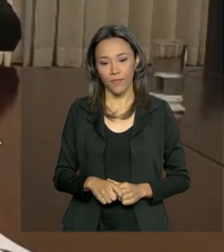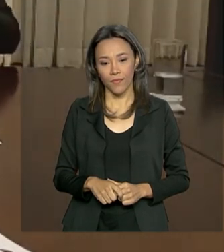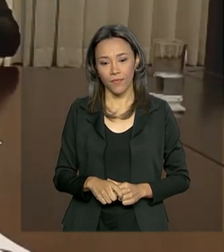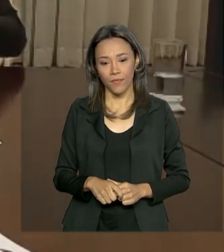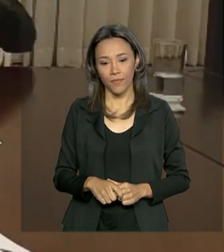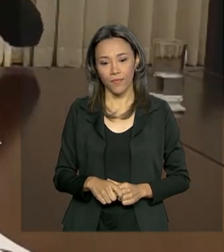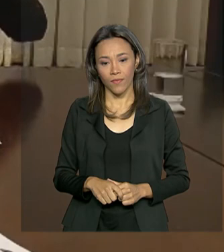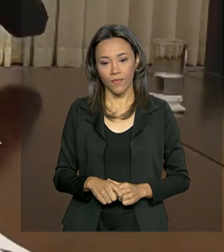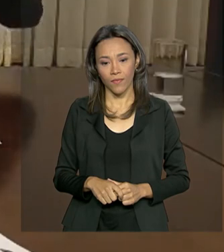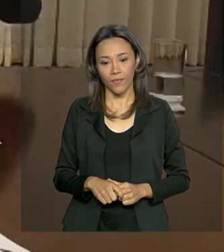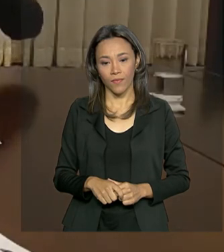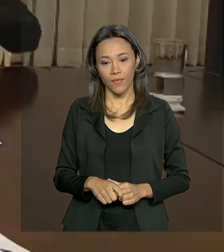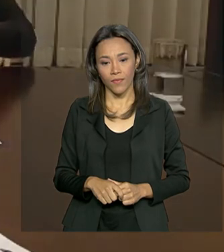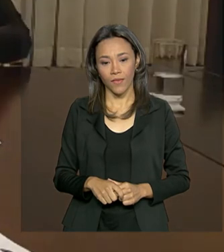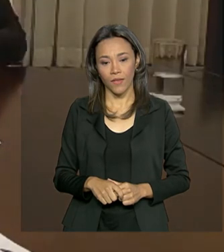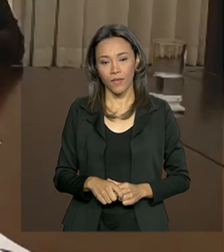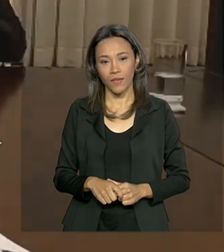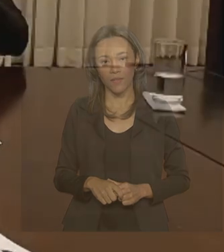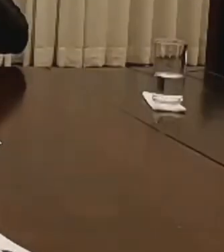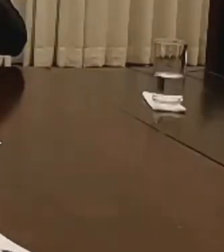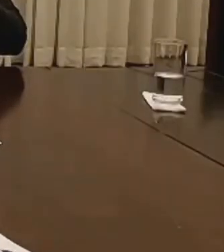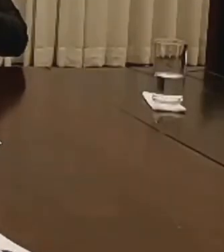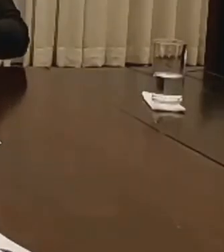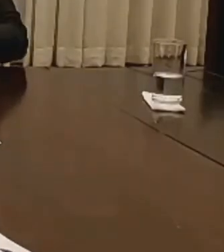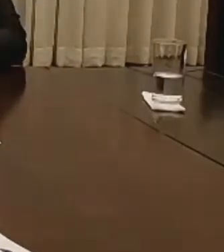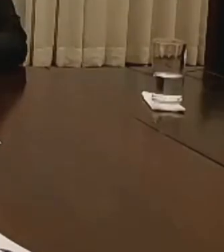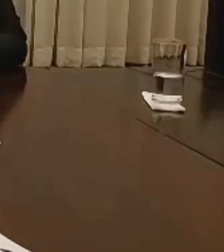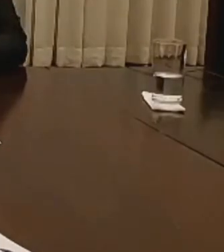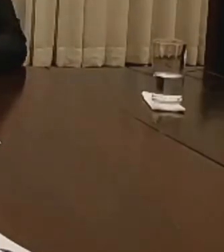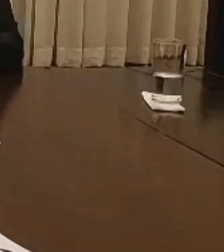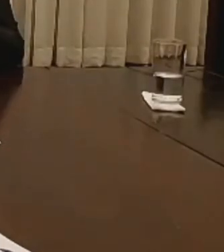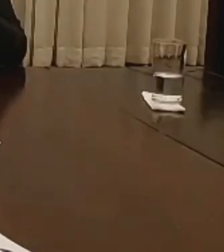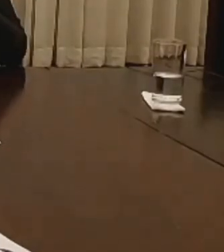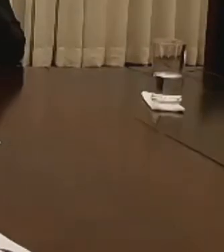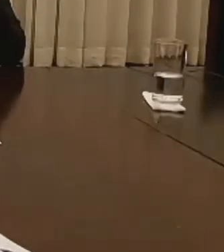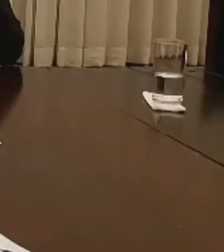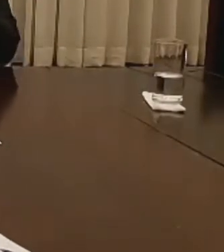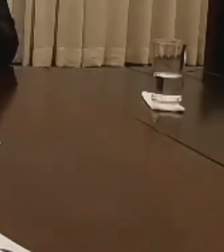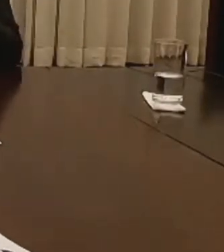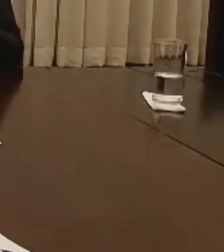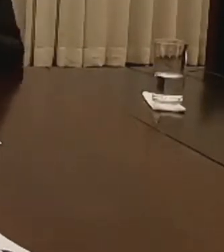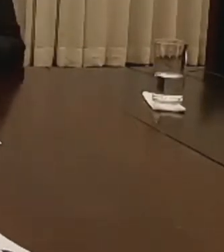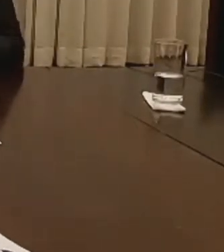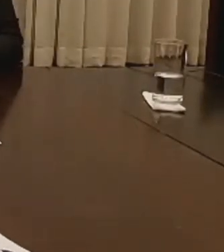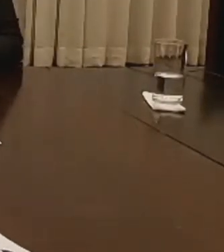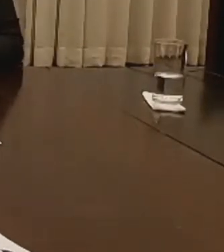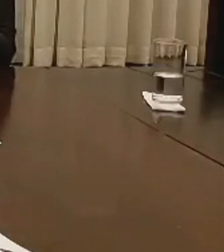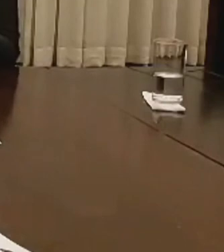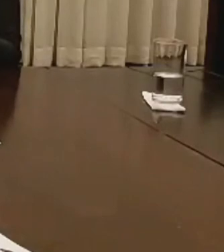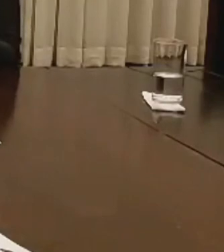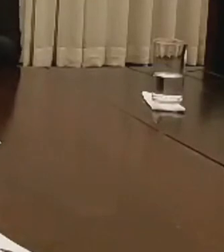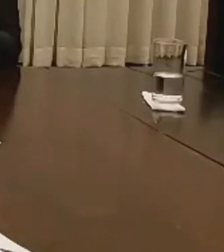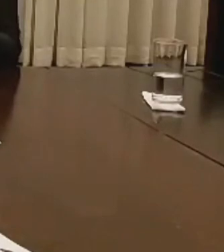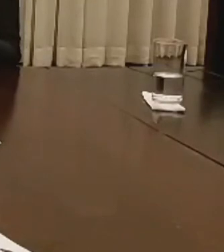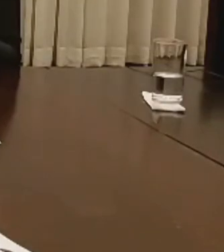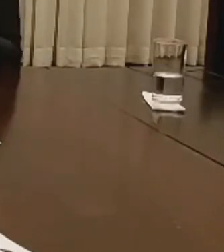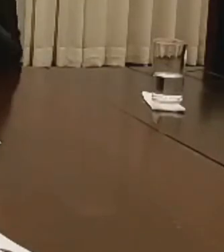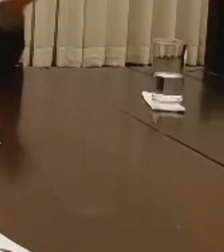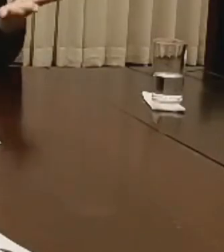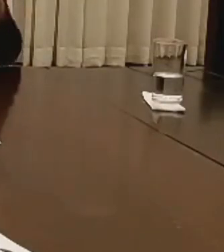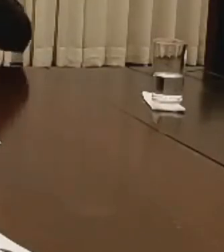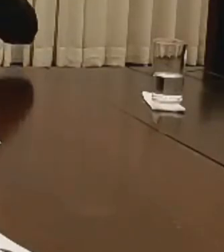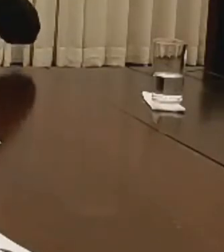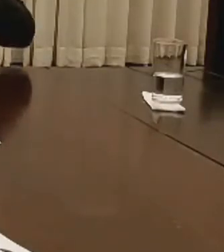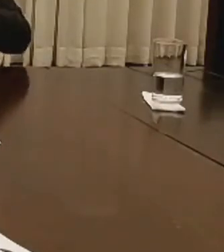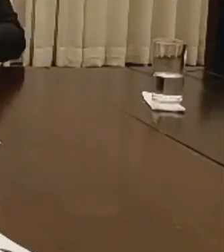crescendo. Aqui em Brasília bateu o quê? 150% o volume de negócio no comércio. O dólar está quase,